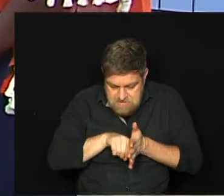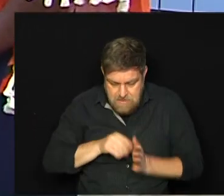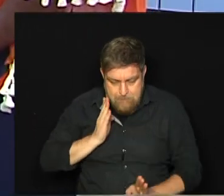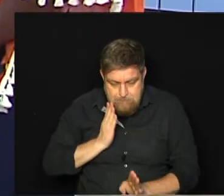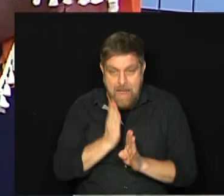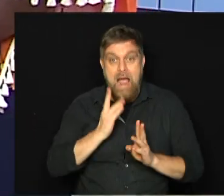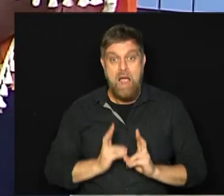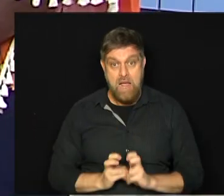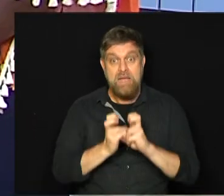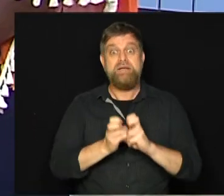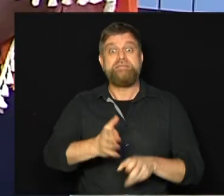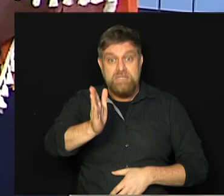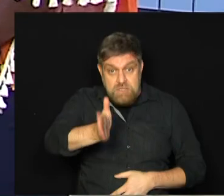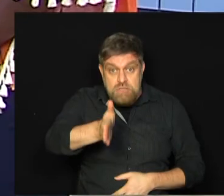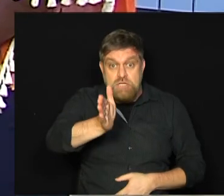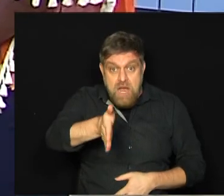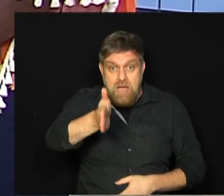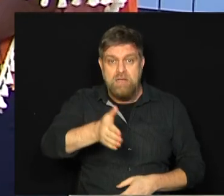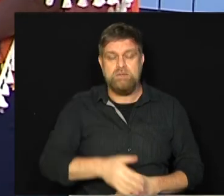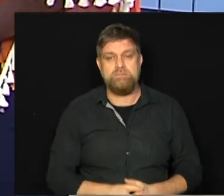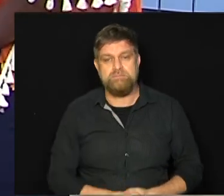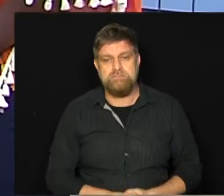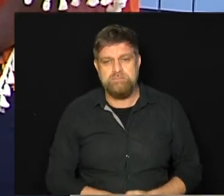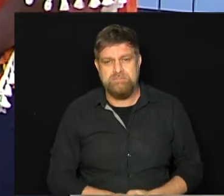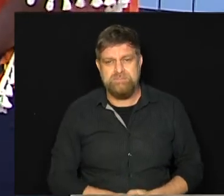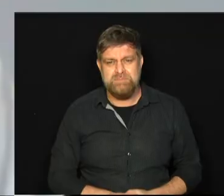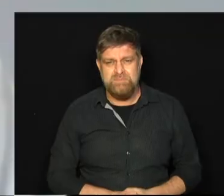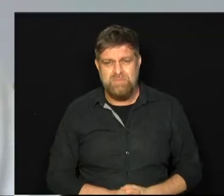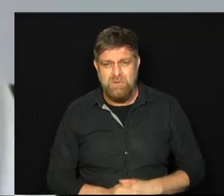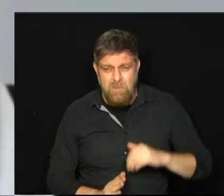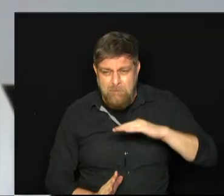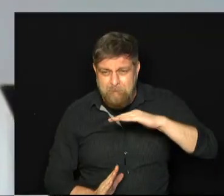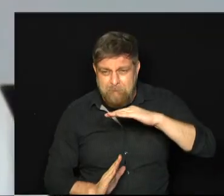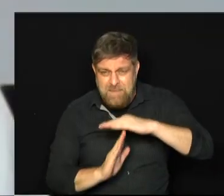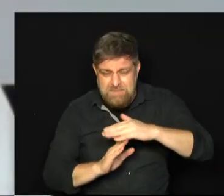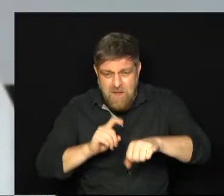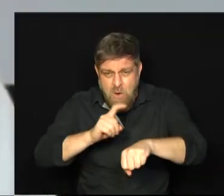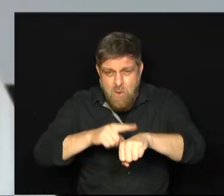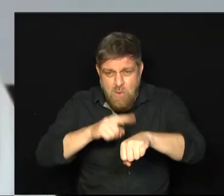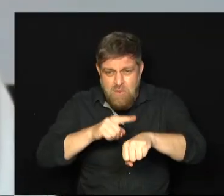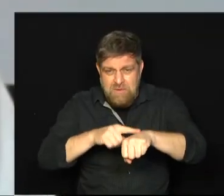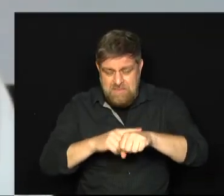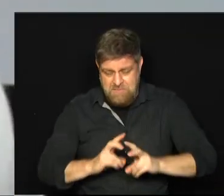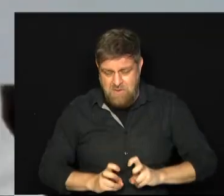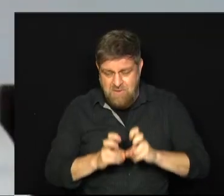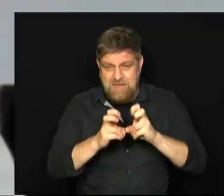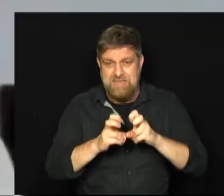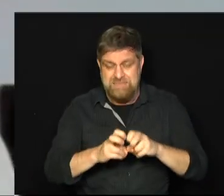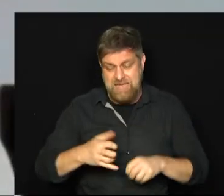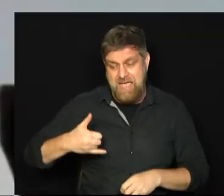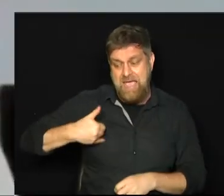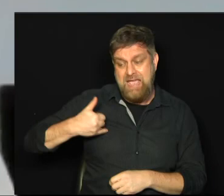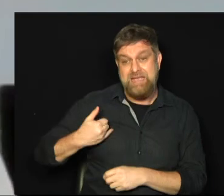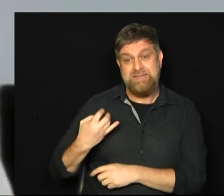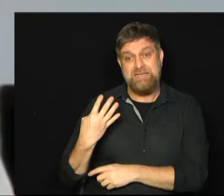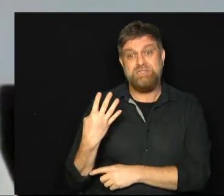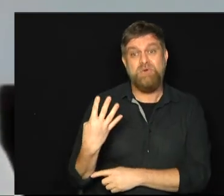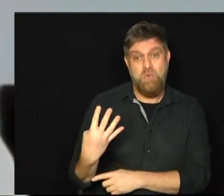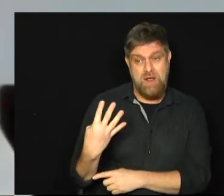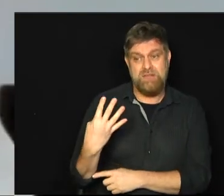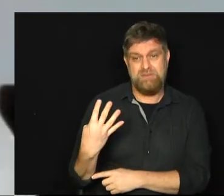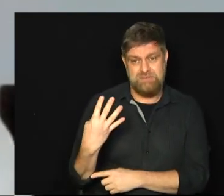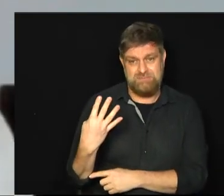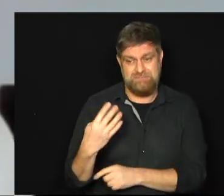é possível. E o pico de aparecimento do câncer da criança é ao redor de 4 anos de